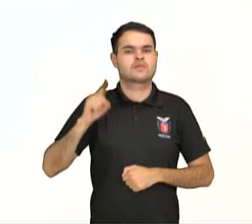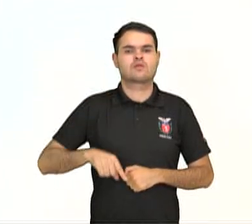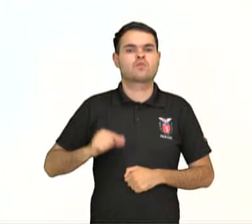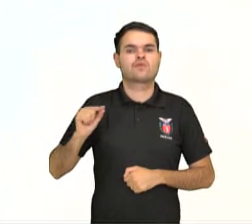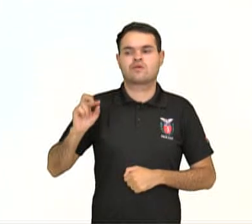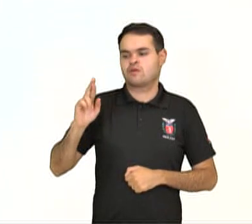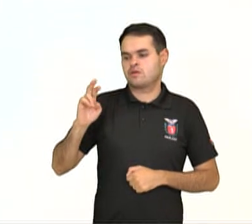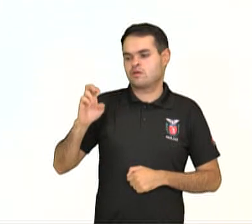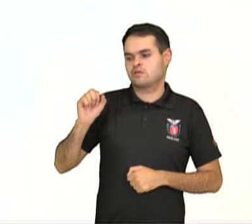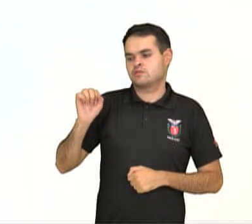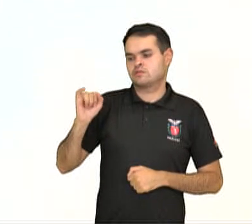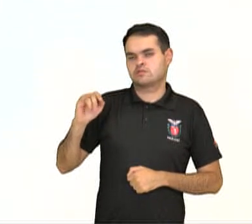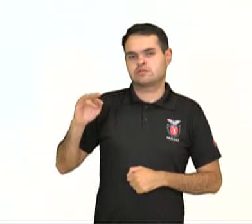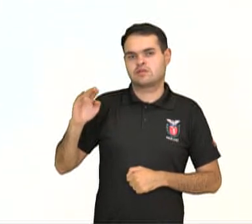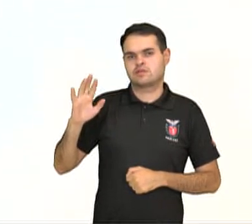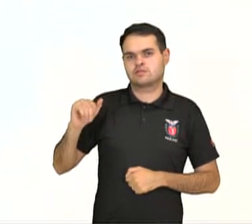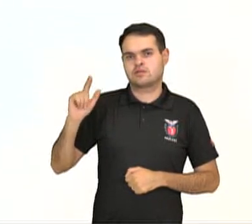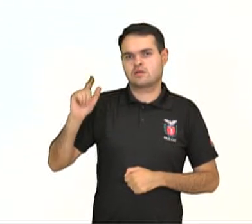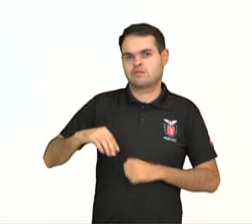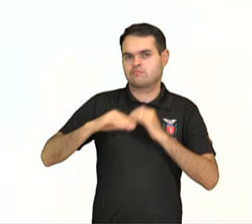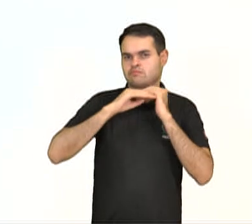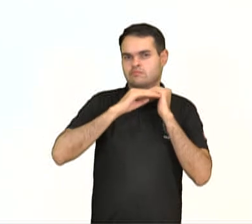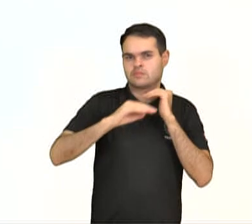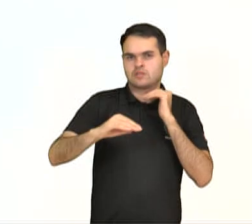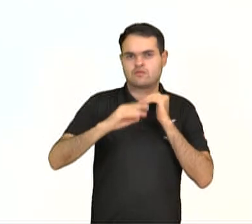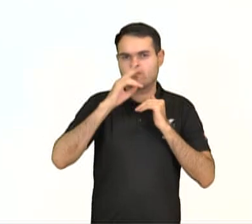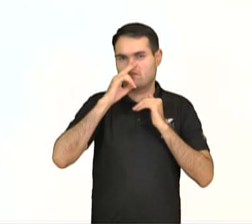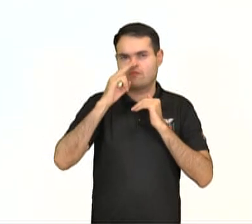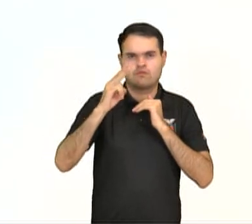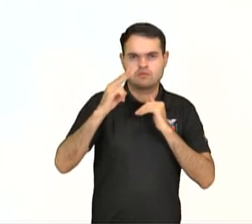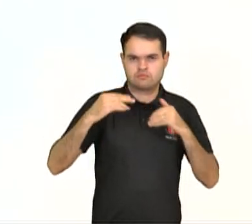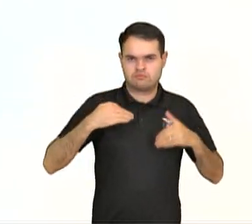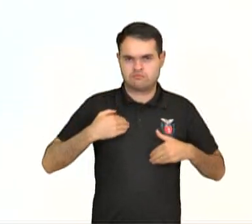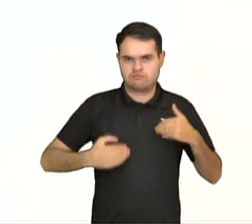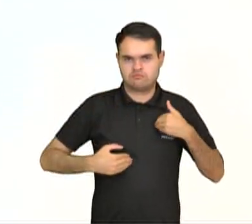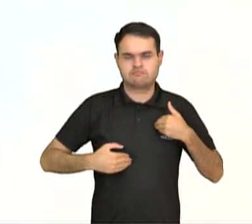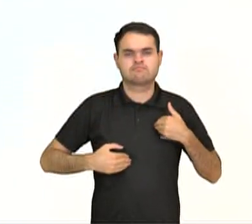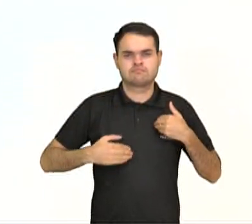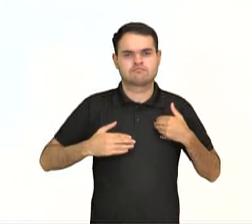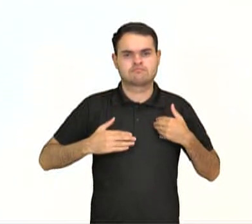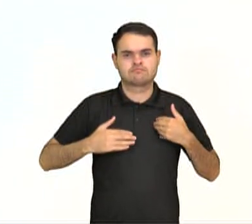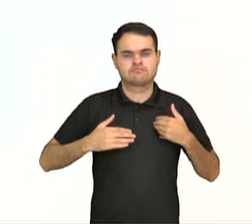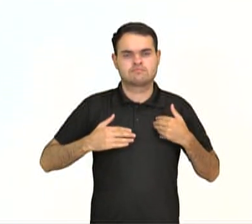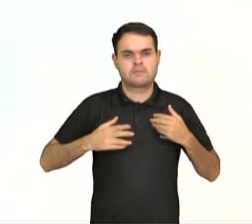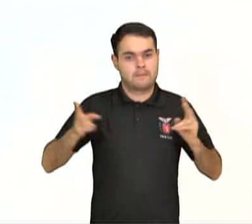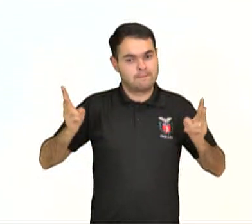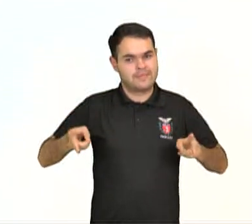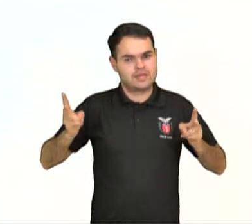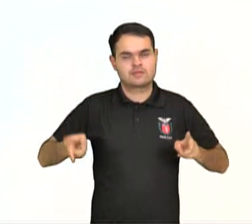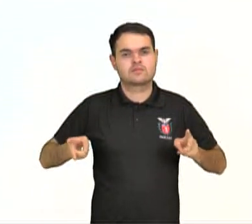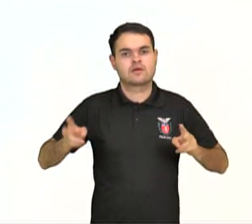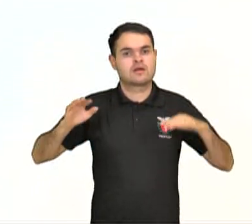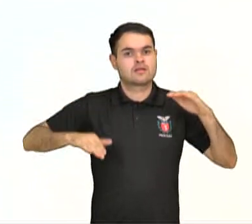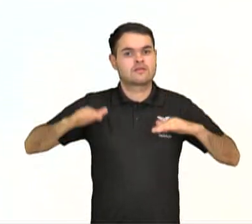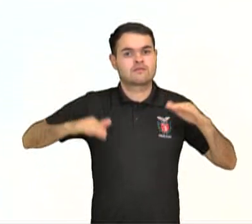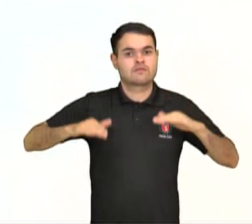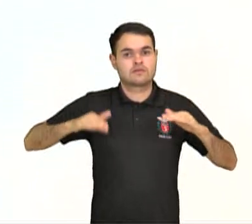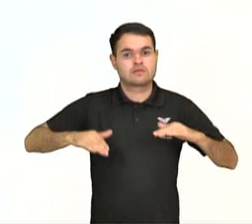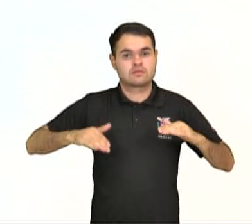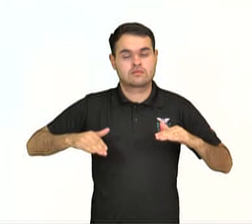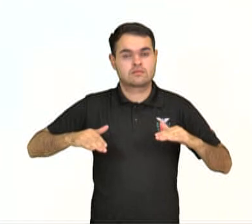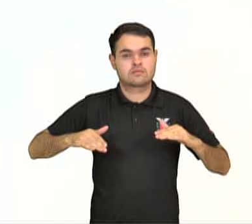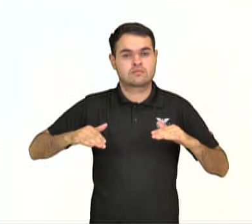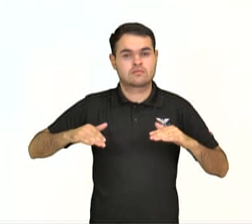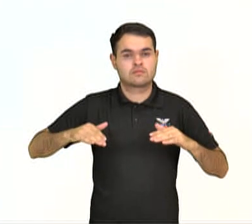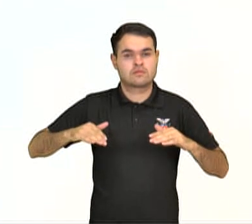na capacidade de manter o esforço físico mesmo quando se está em